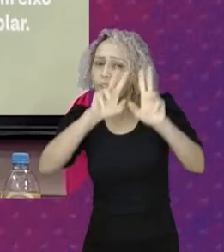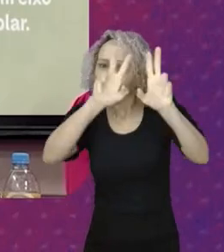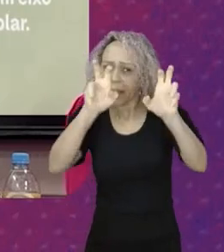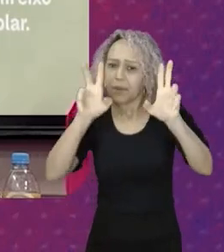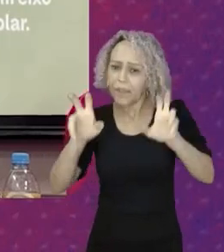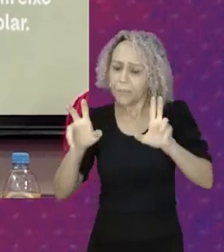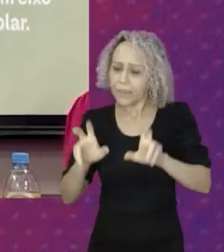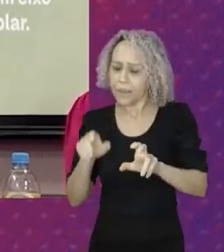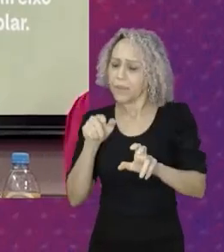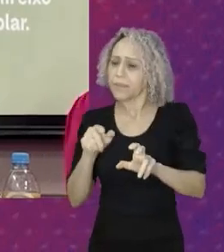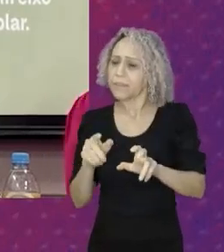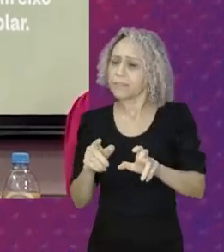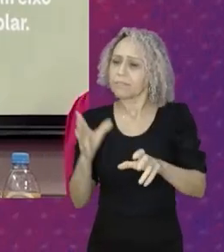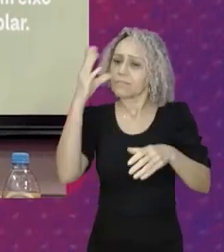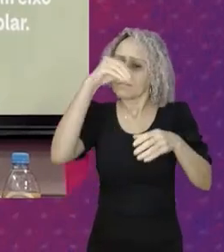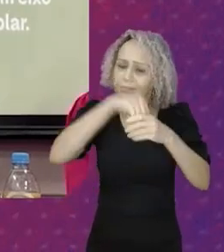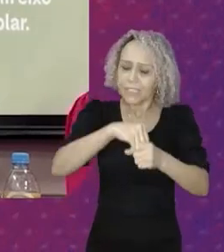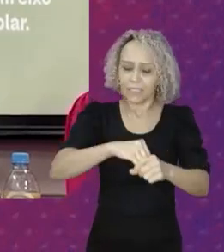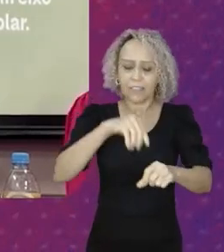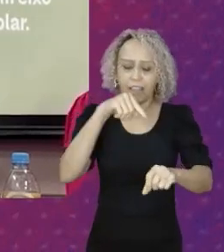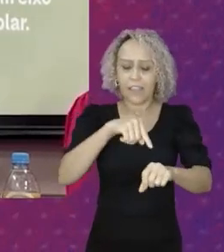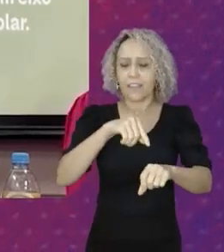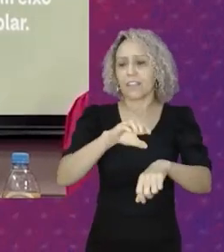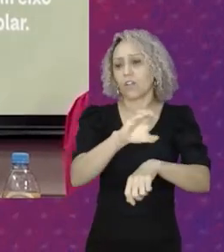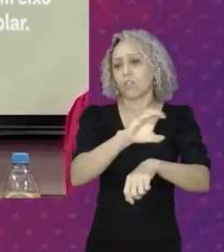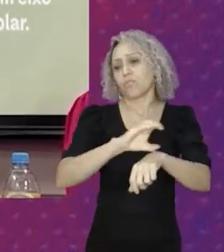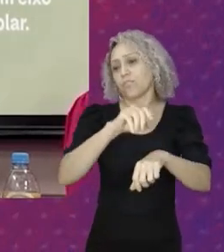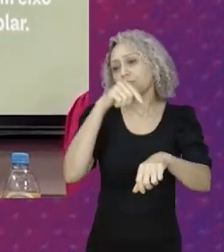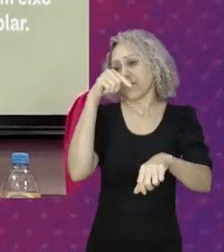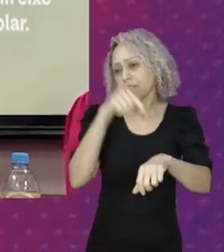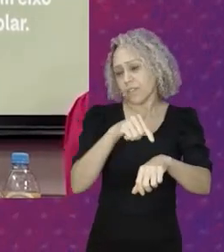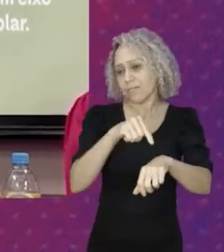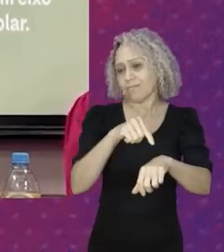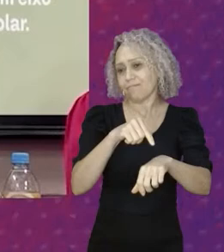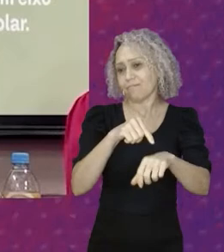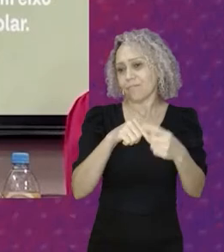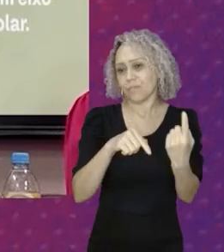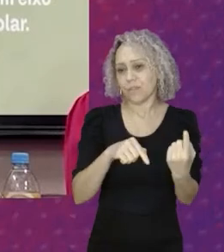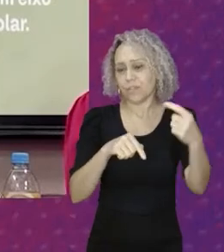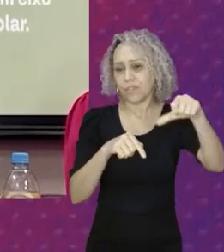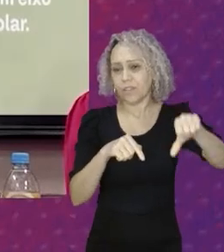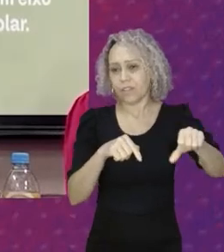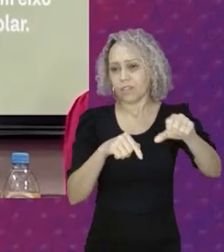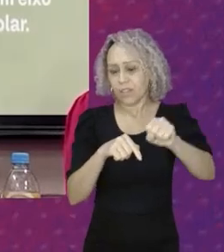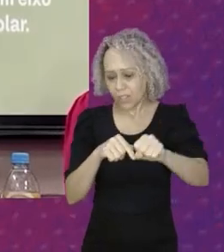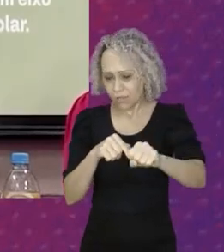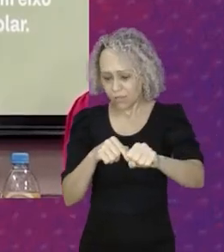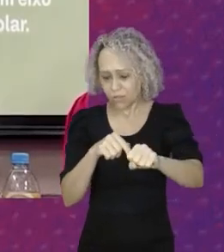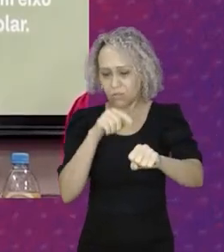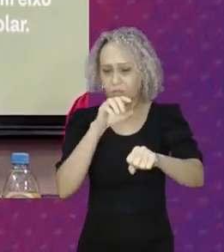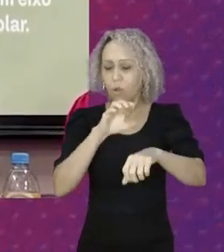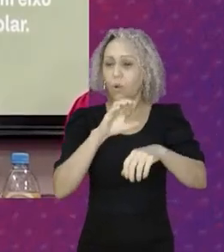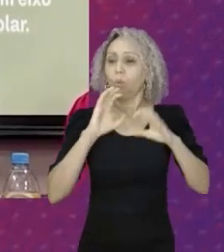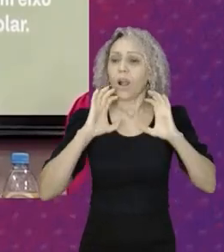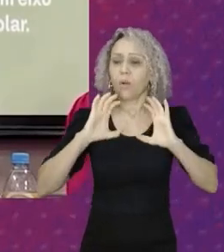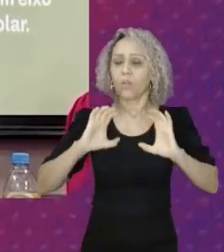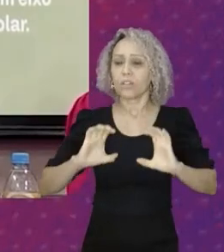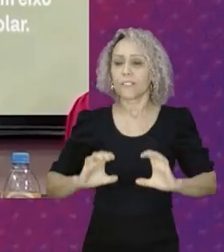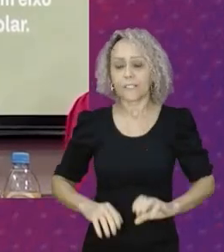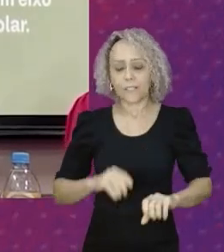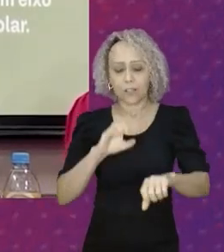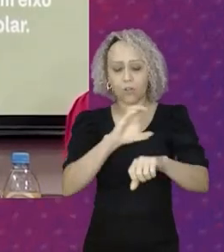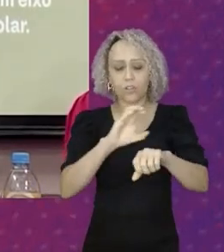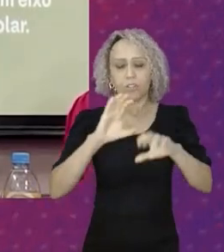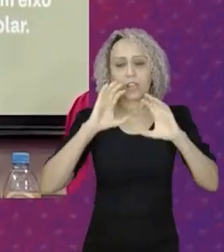nossa Constituição cidadã, que é muito importante. A gente estava saindo de uma ditadura, reconstruindo a democracia